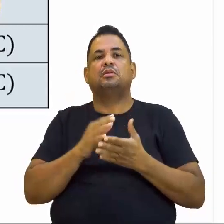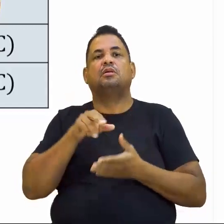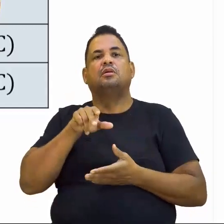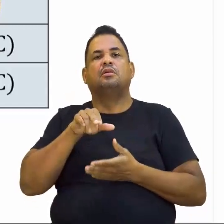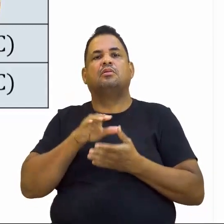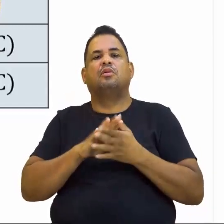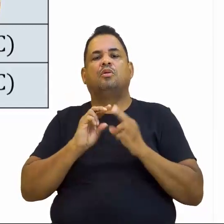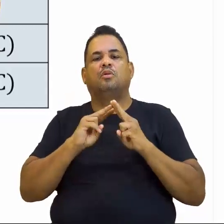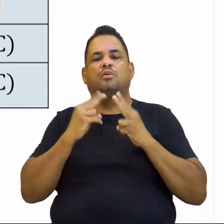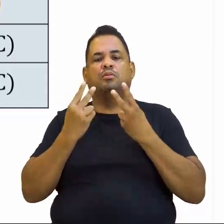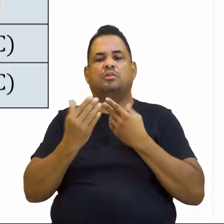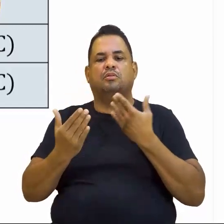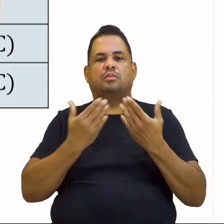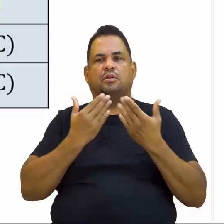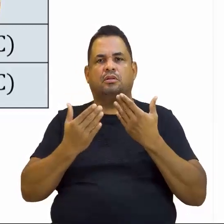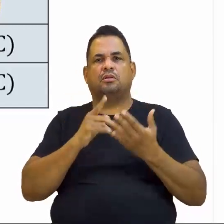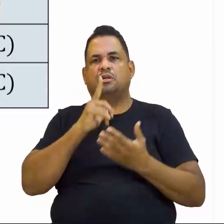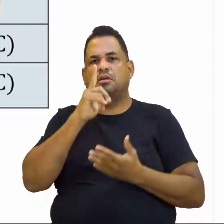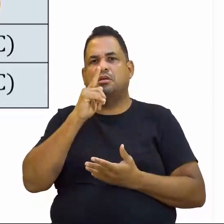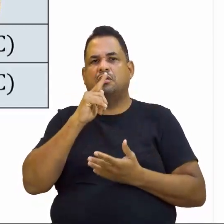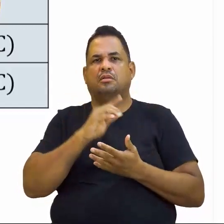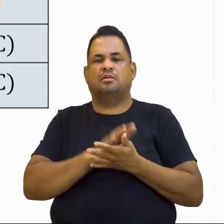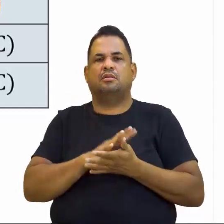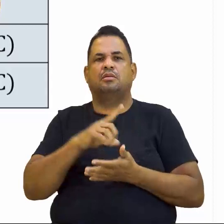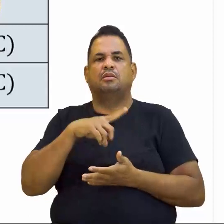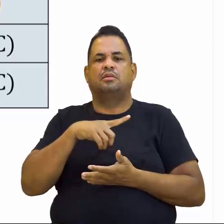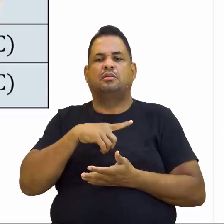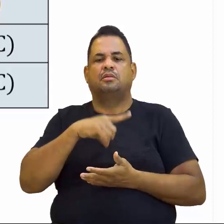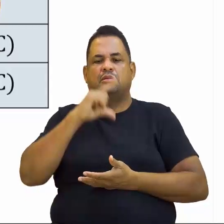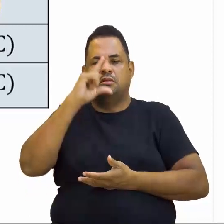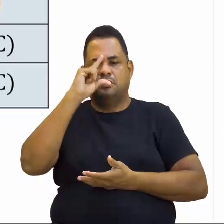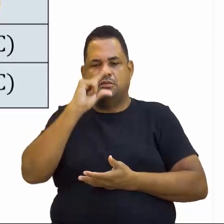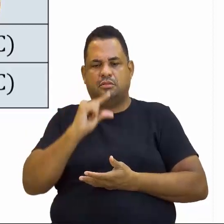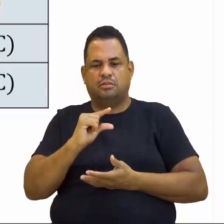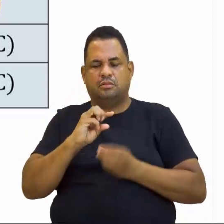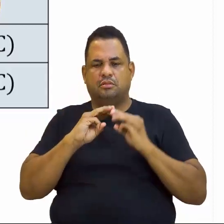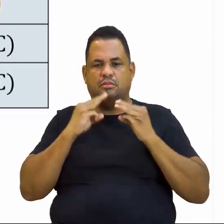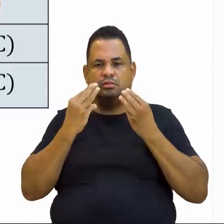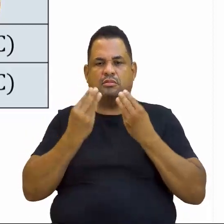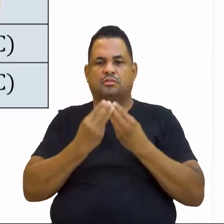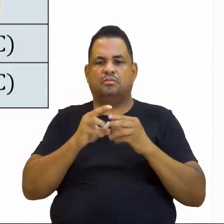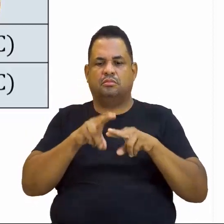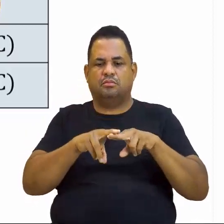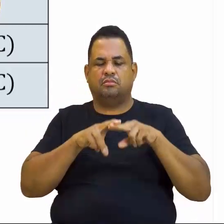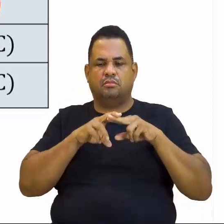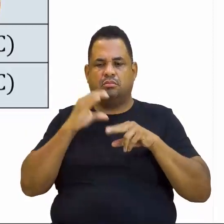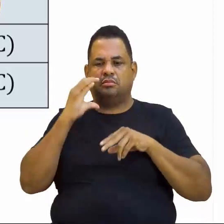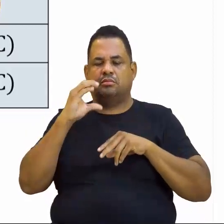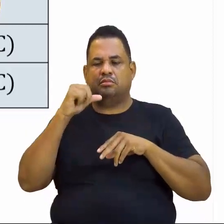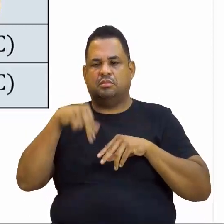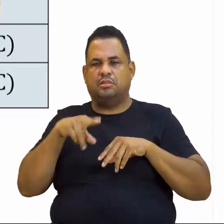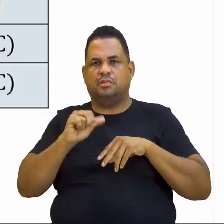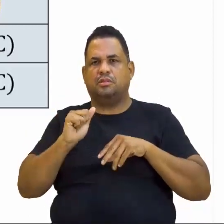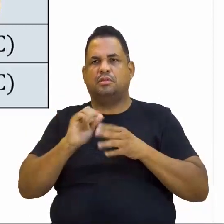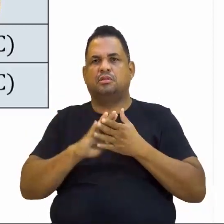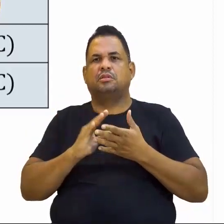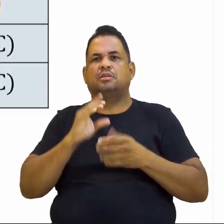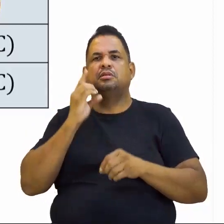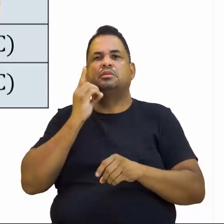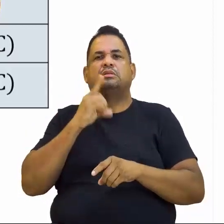volume comparado da água. Na água, eu vou ter menos massa, por isso que o cloreto de sódio é mais